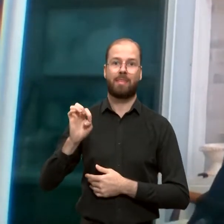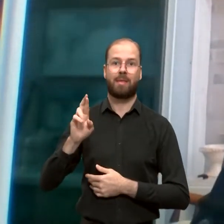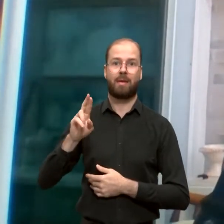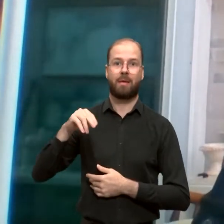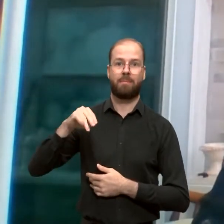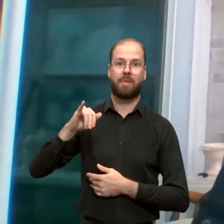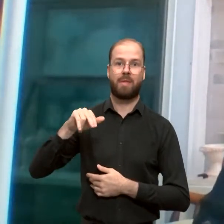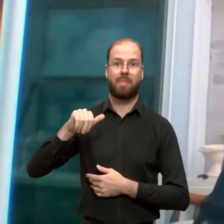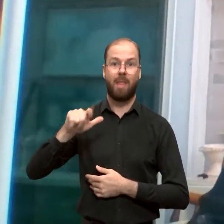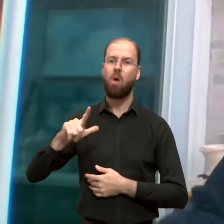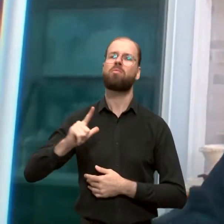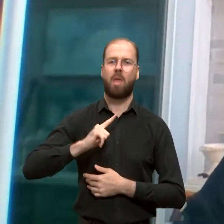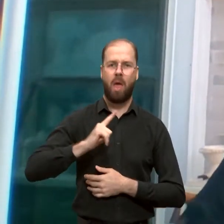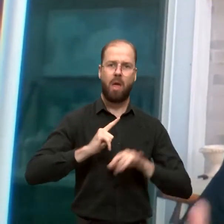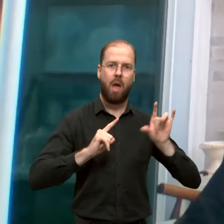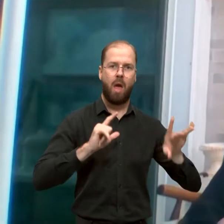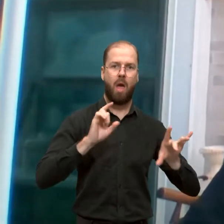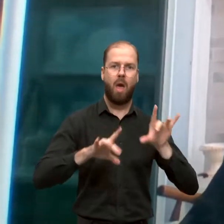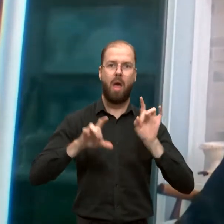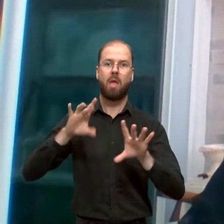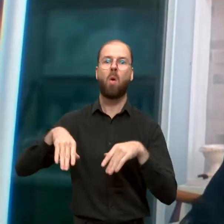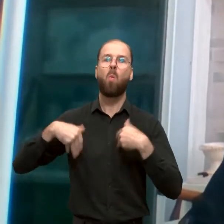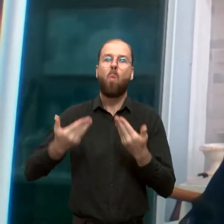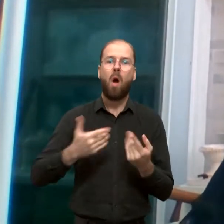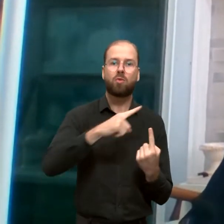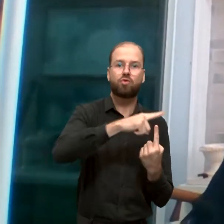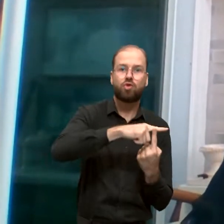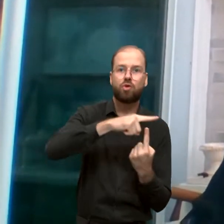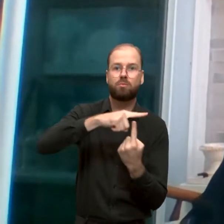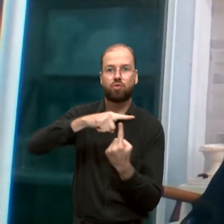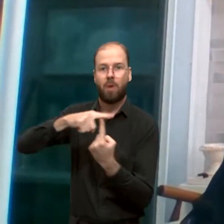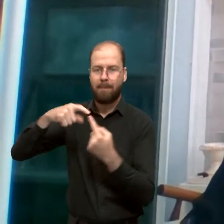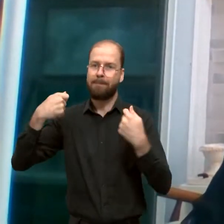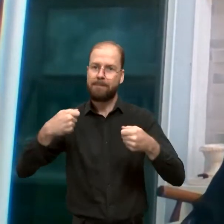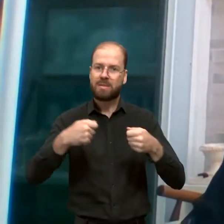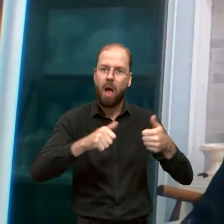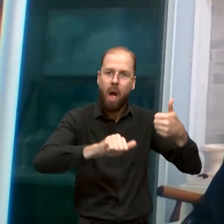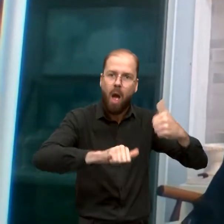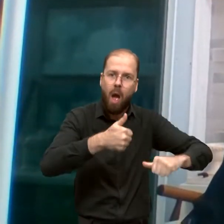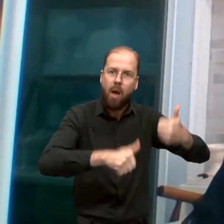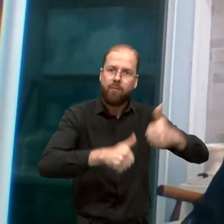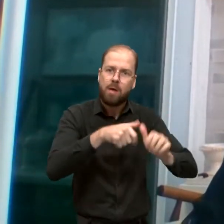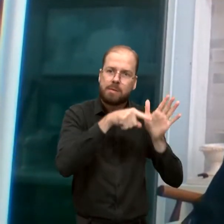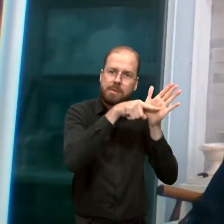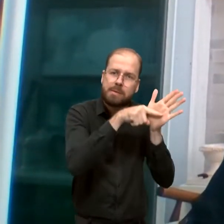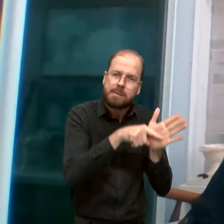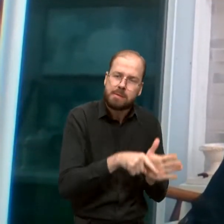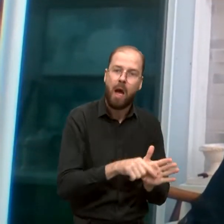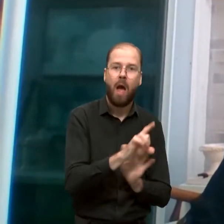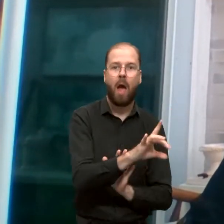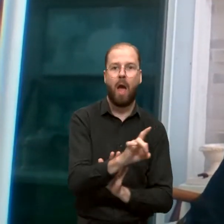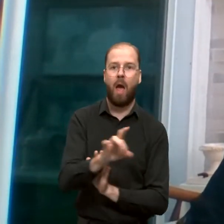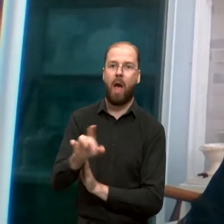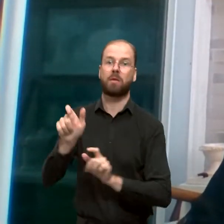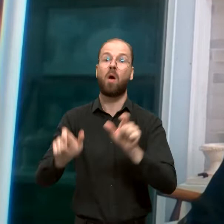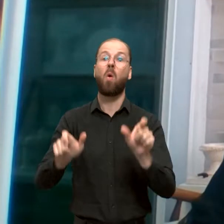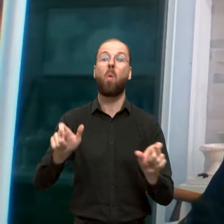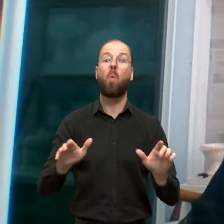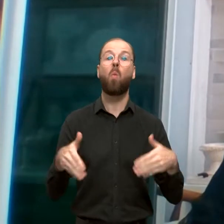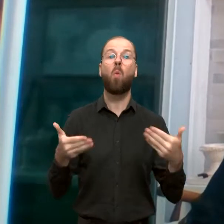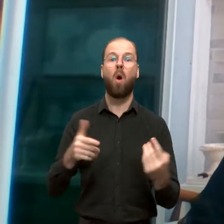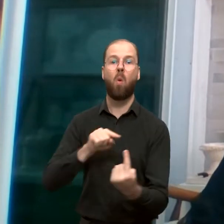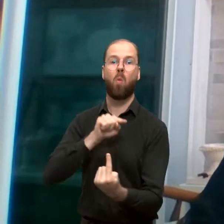ser particularizado para ver as causas que estão associadas a esse tipo de insônia. Agora, uma noite